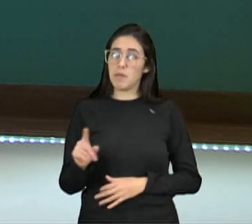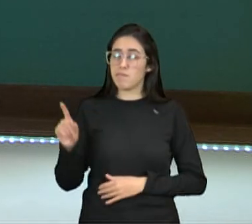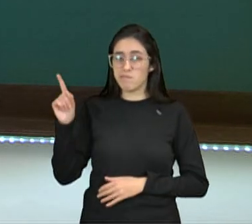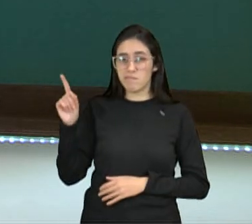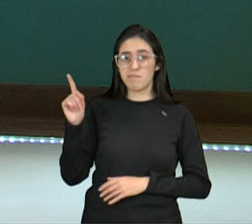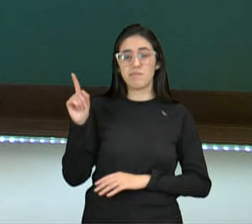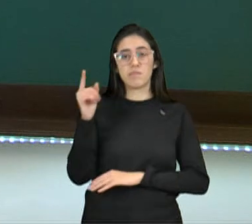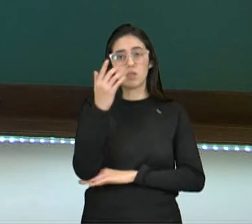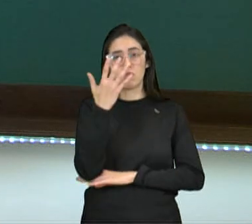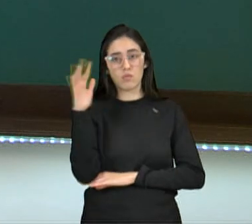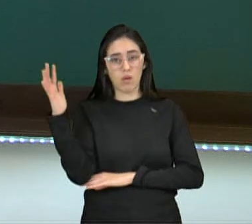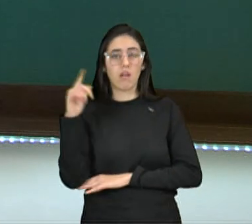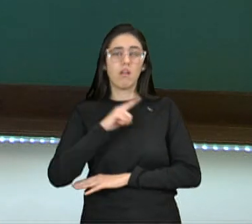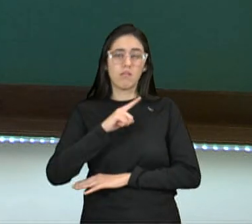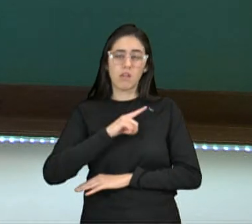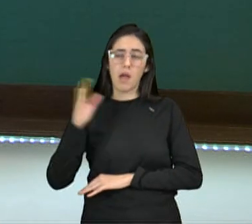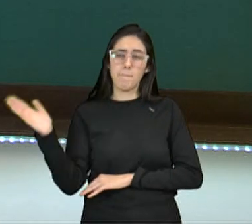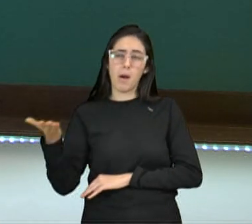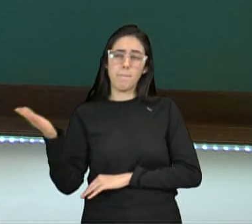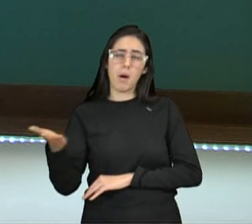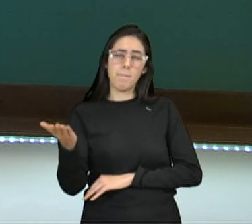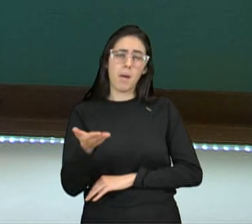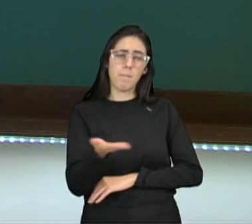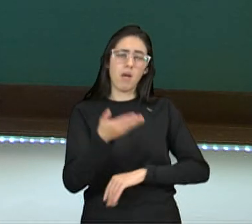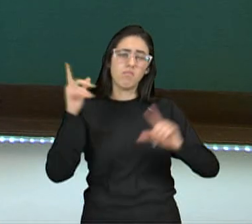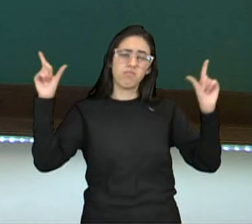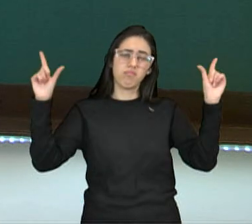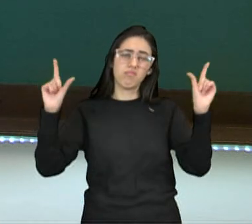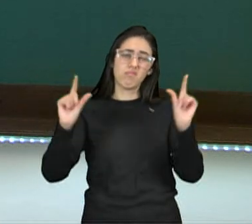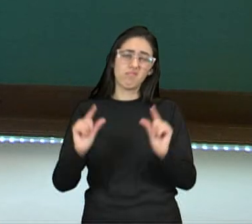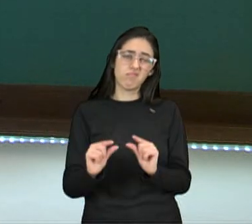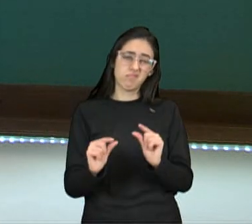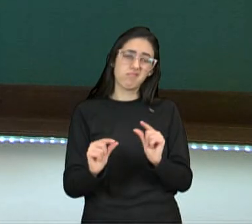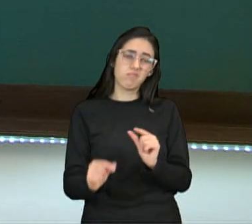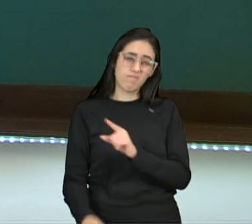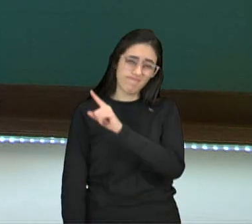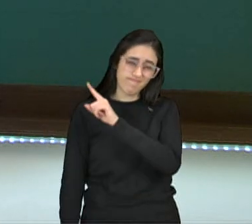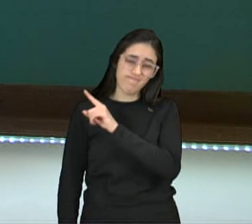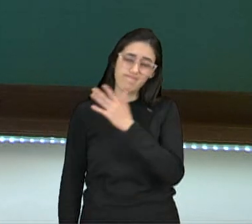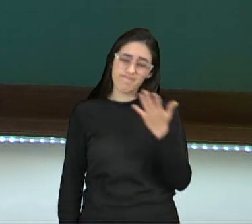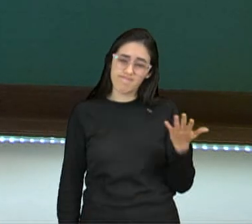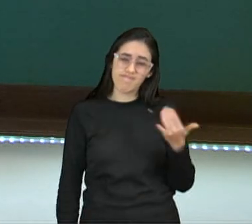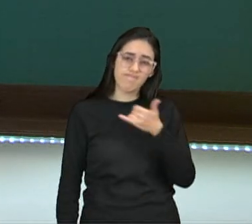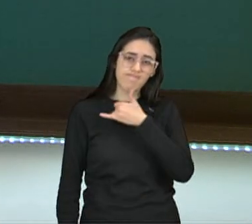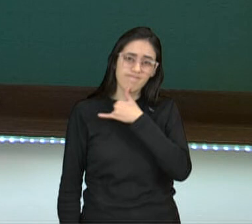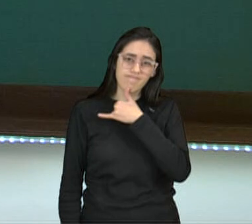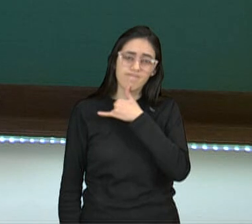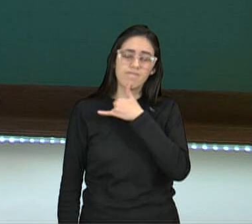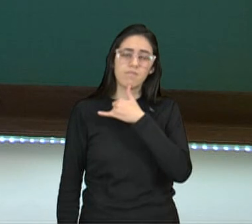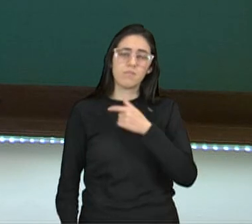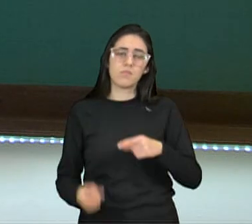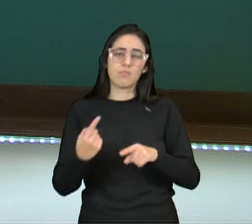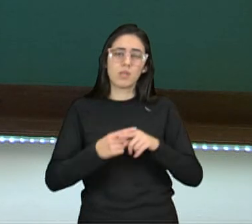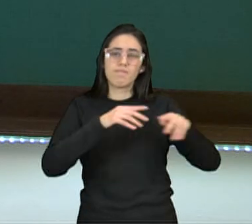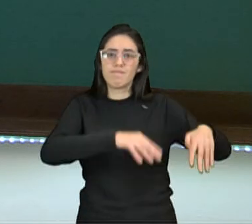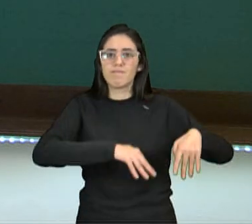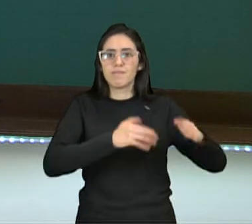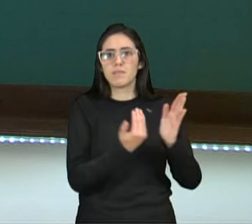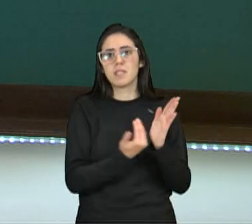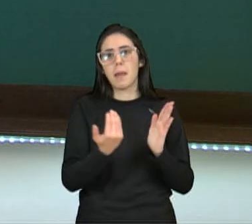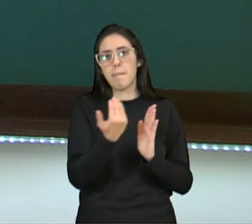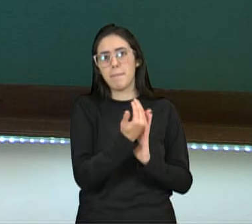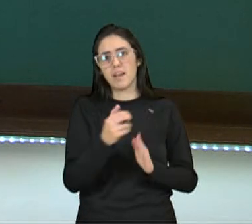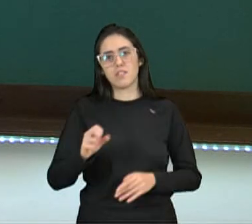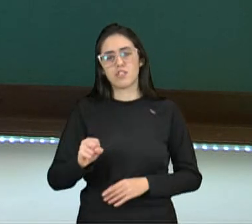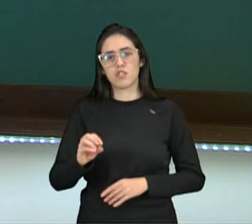é derrubada para que tenha ali as áreas necessárias ou de interesse para o cultivo de